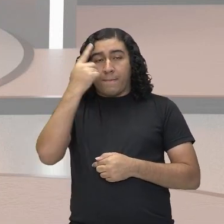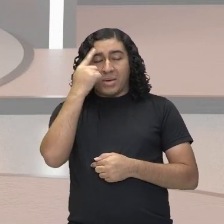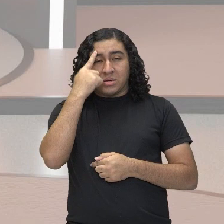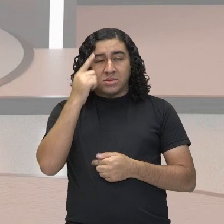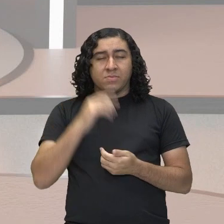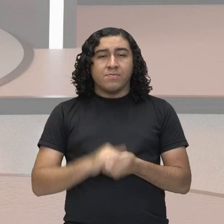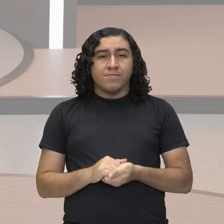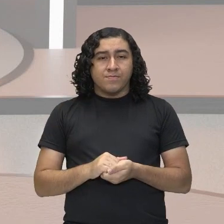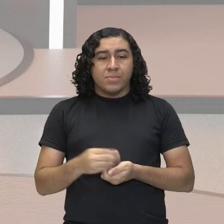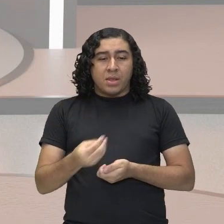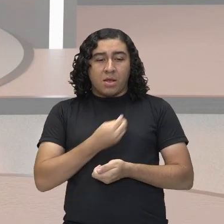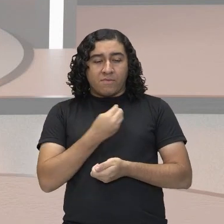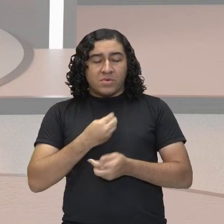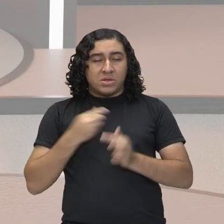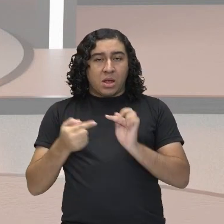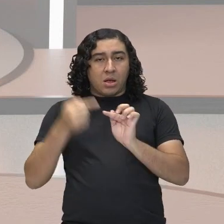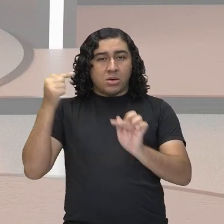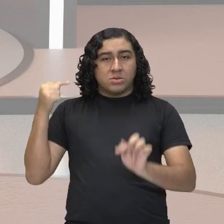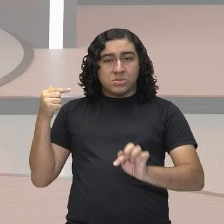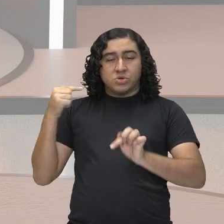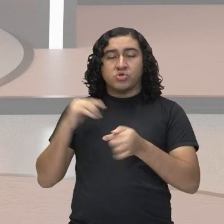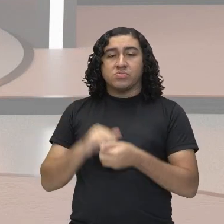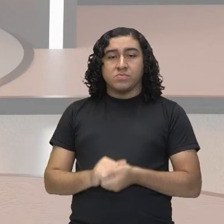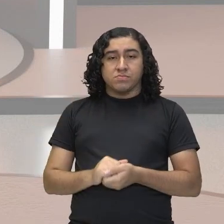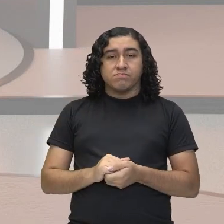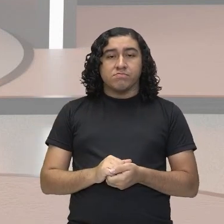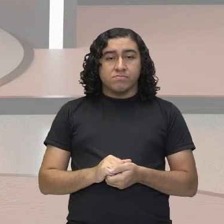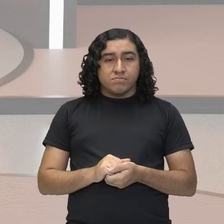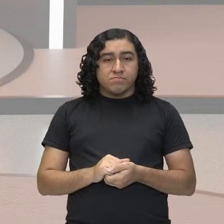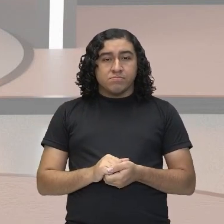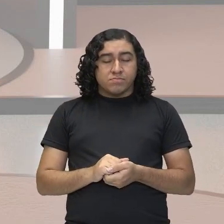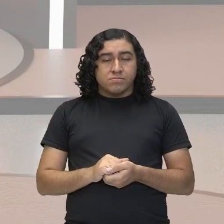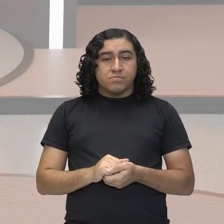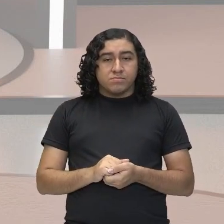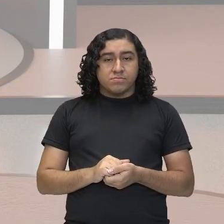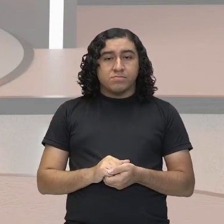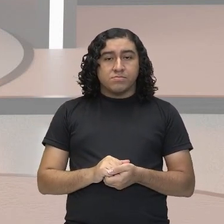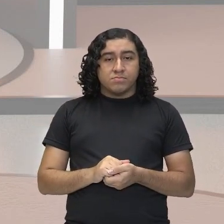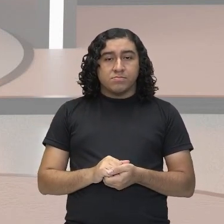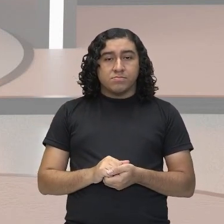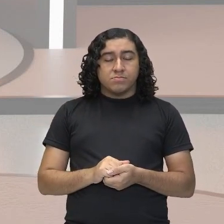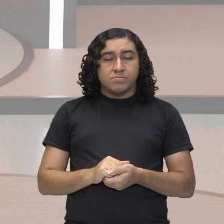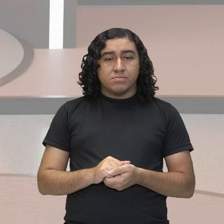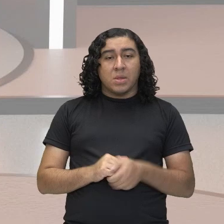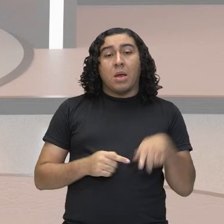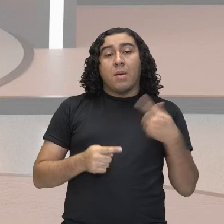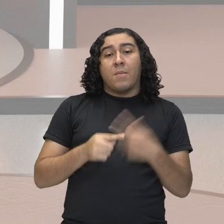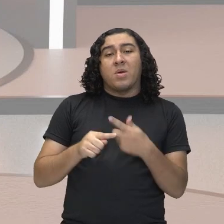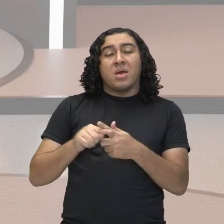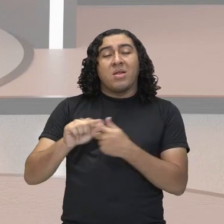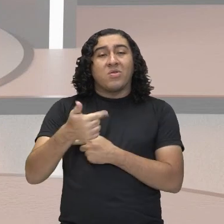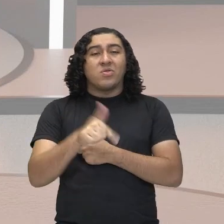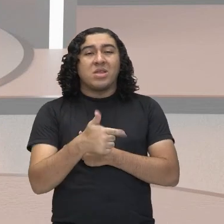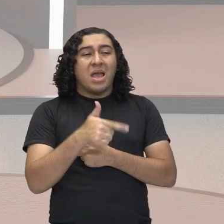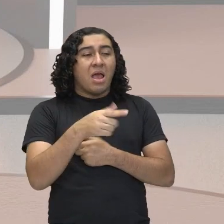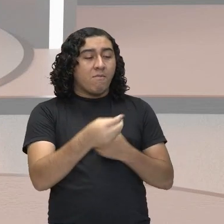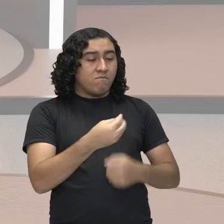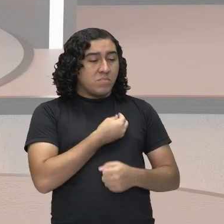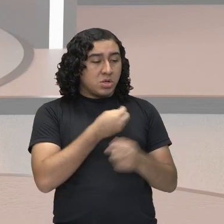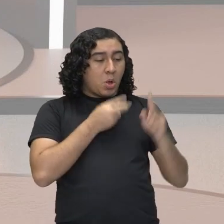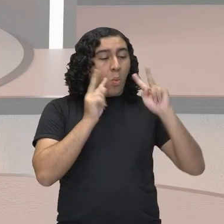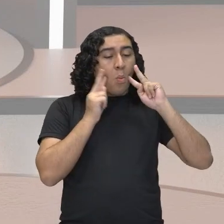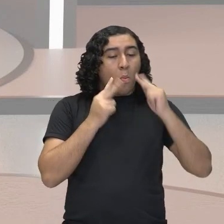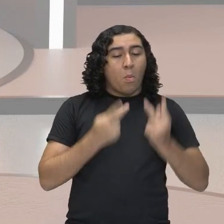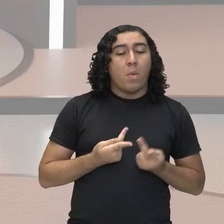existência precede a essência. Por quê? Porque não existe uma essência humana que determine o quê?